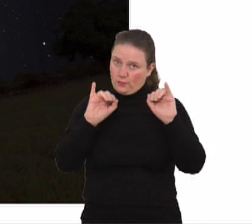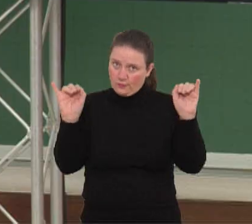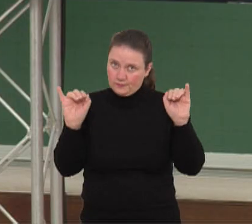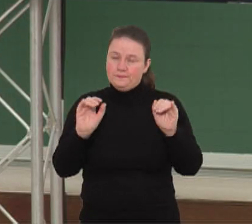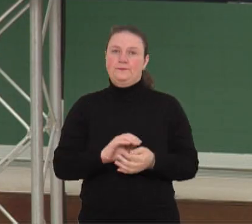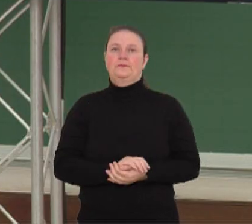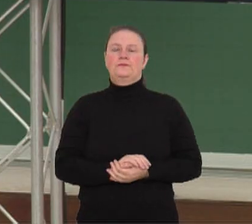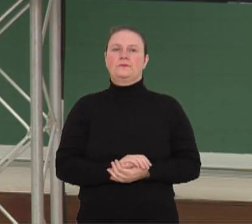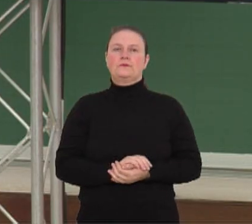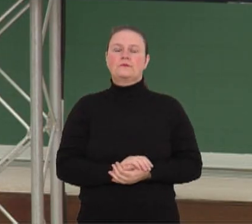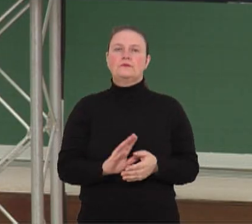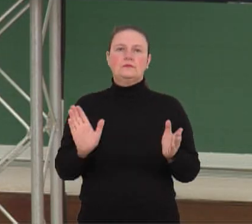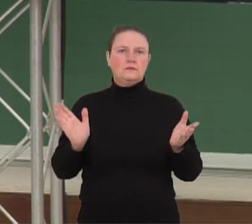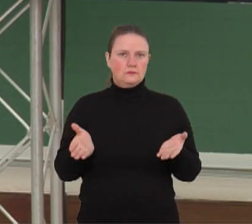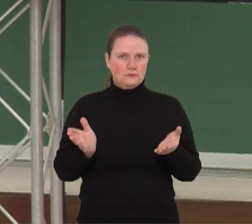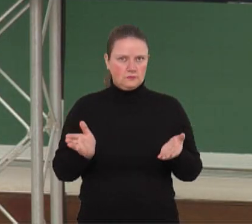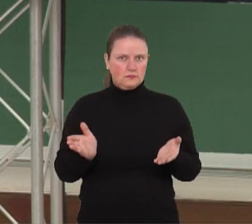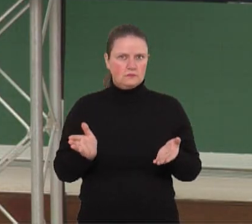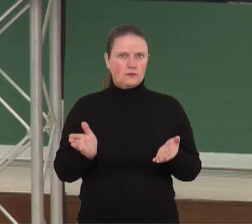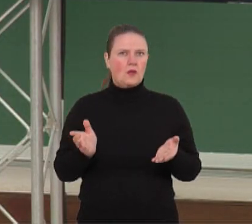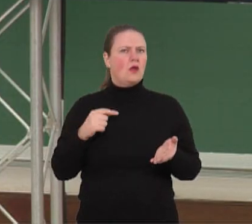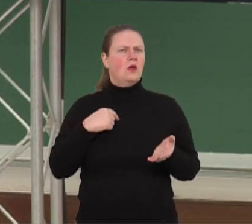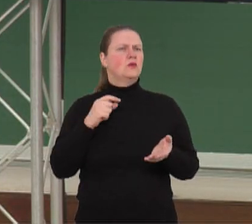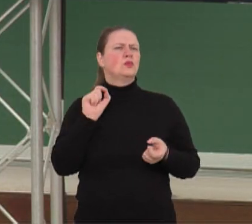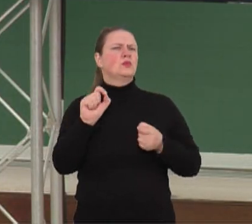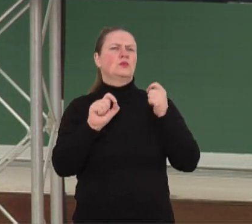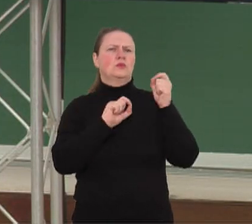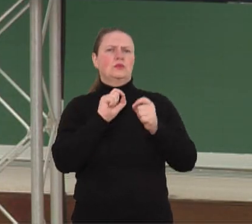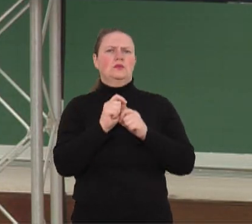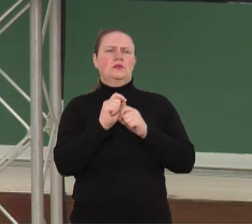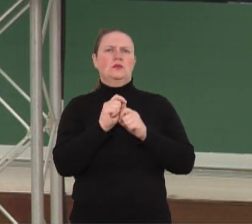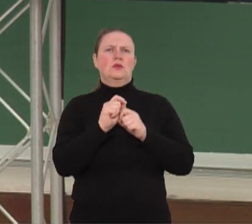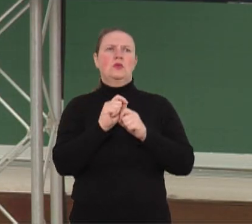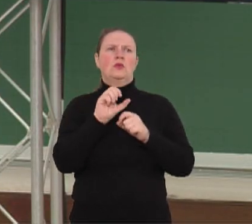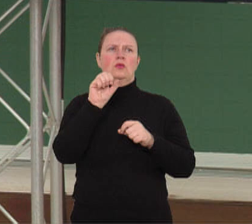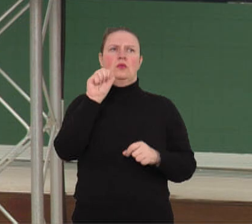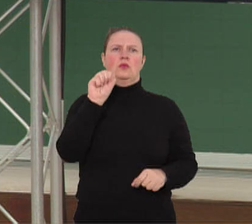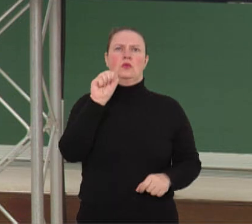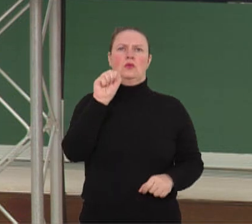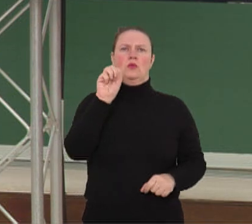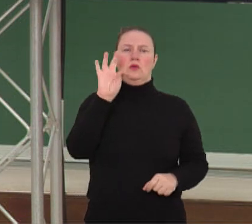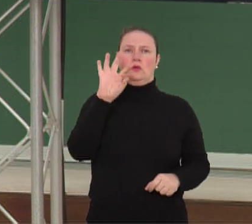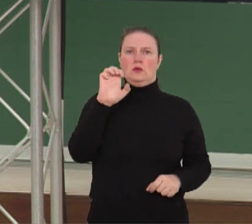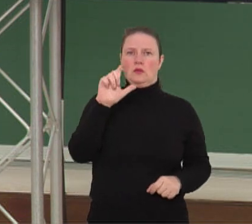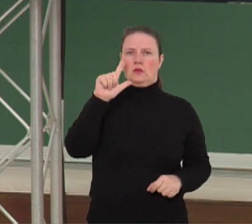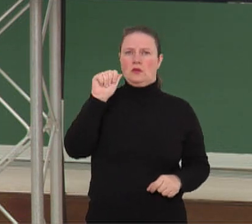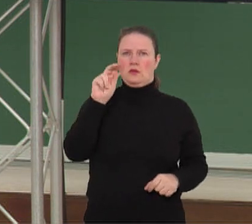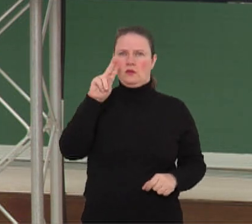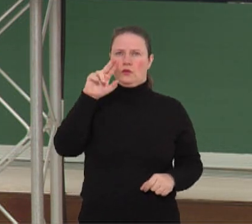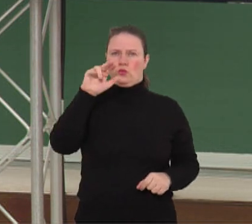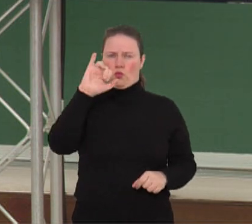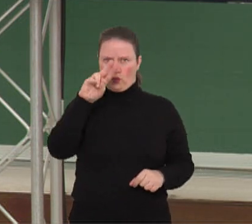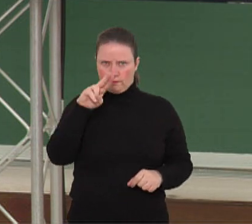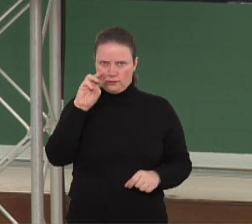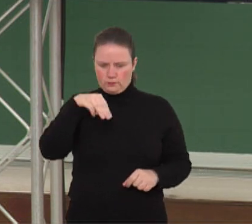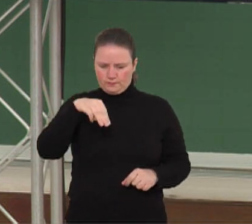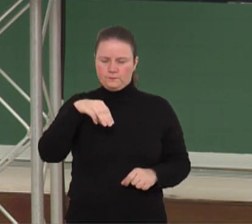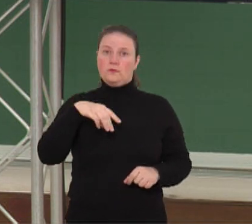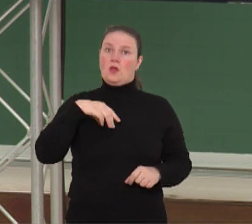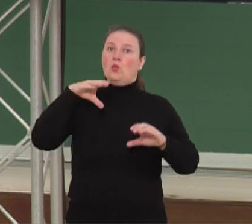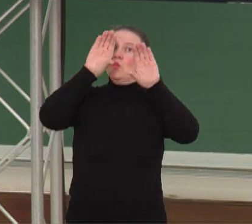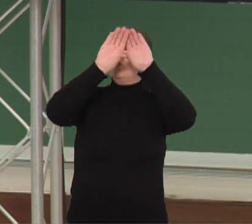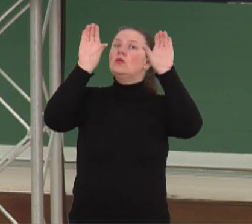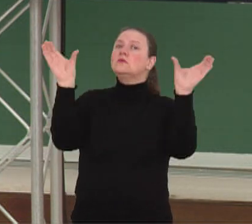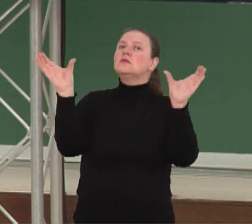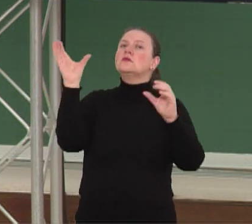Olha só. Eu simulei no Stellarium o céu de Curitiba, tá bom? Eu peguei